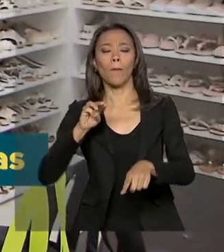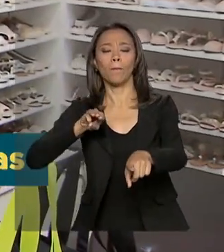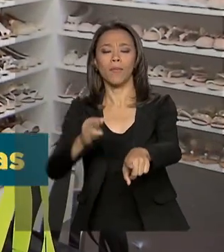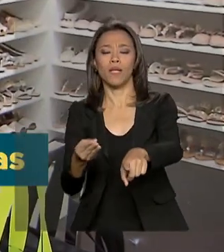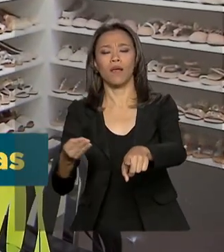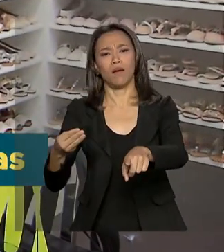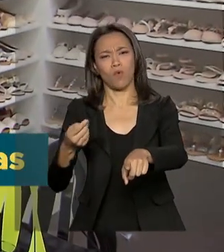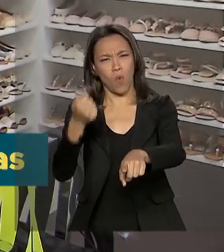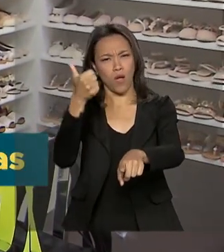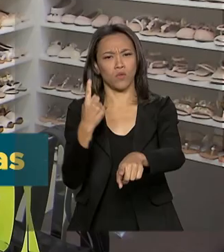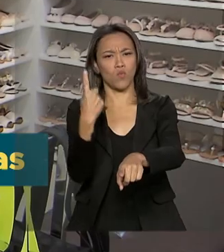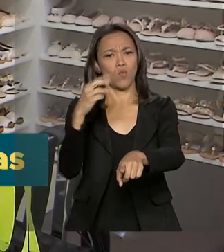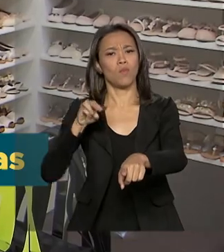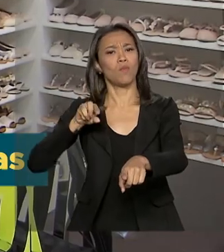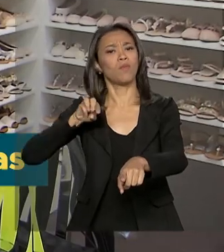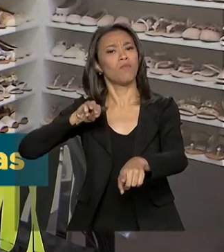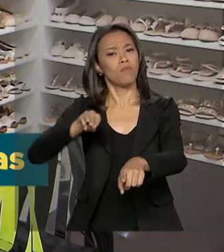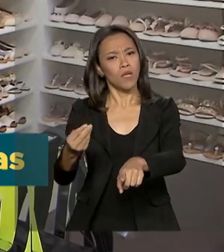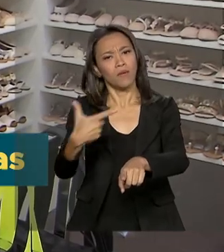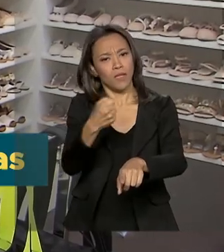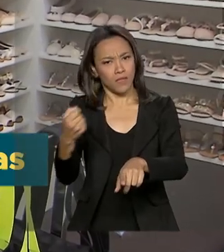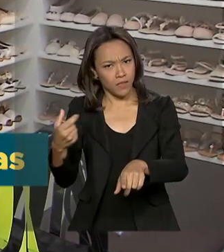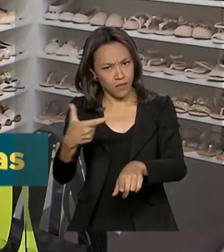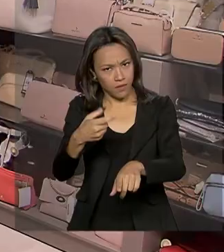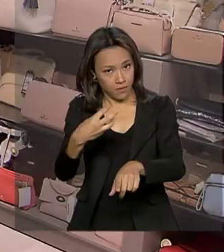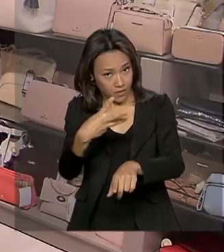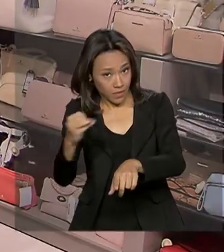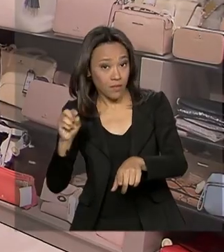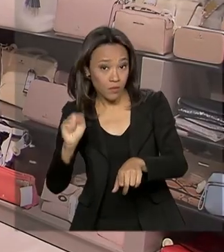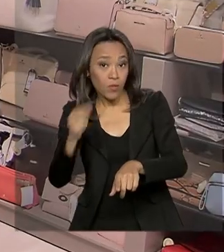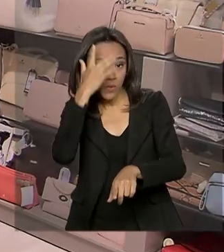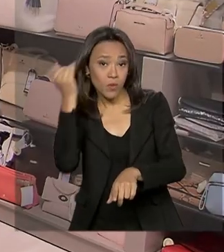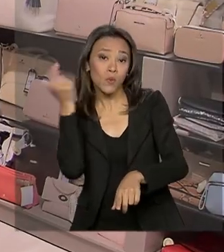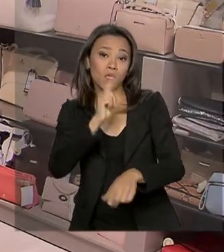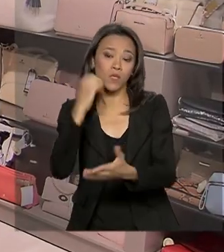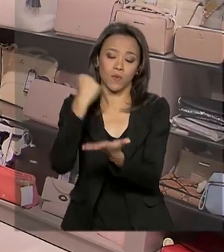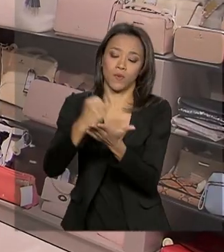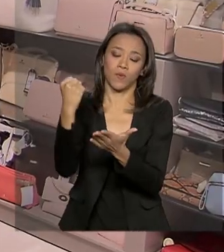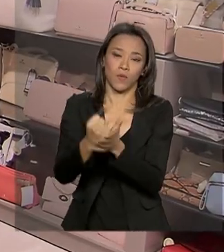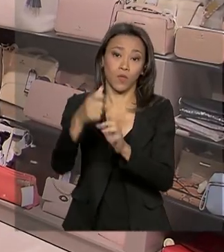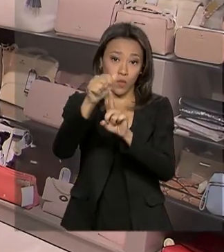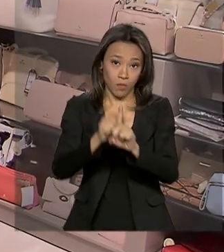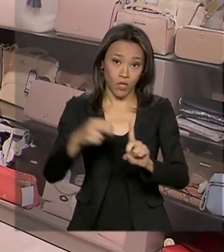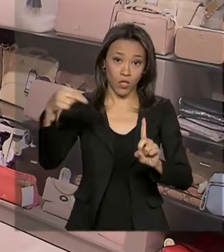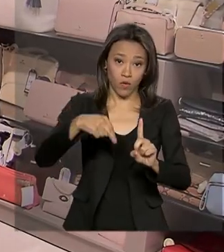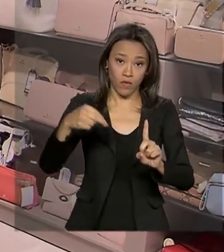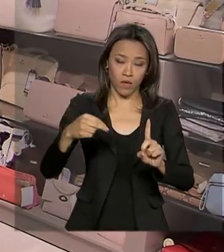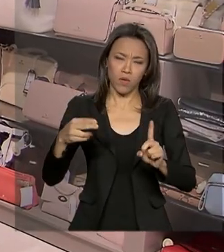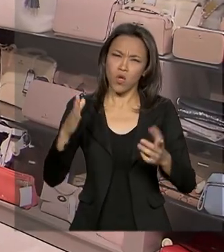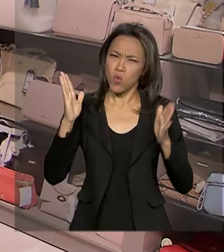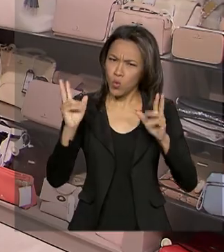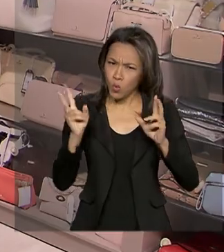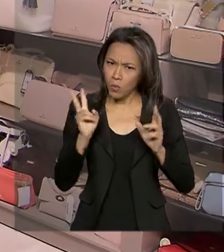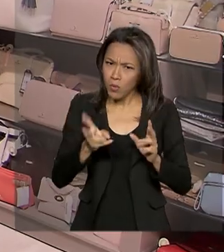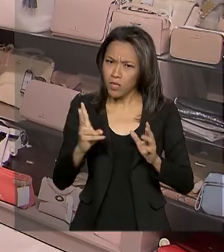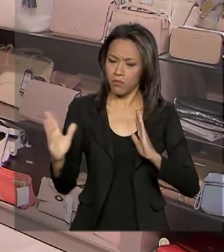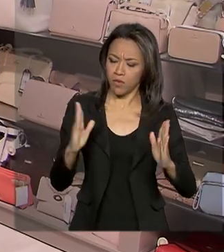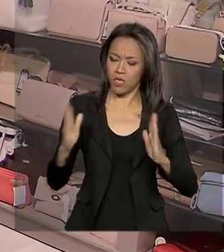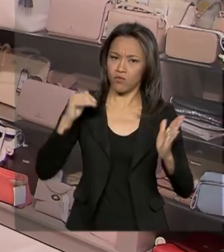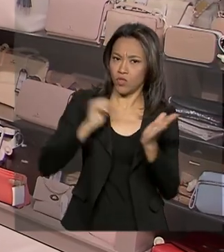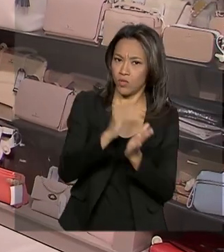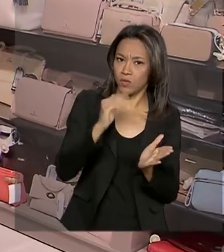conseguiram emprego com carteira assinada em novembro descontado o número de demissões no período o saldo do mês